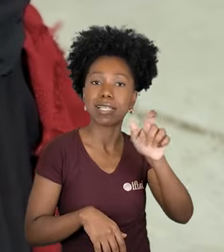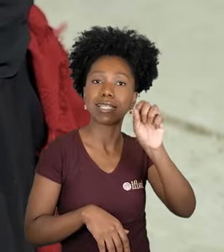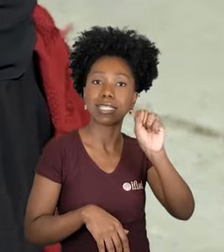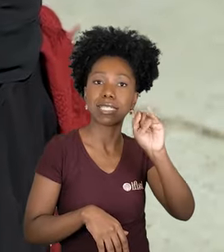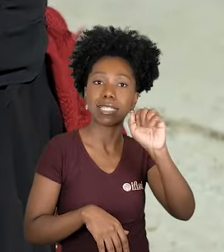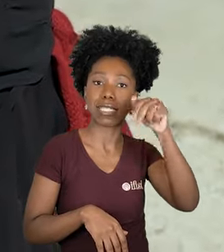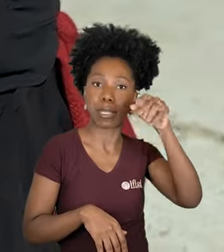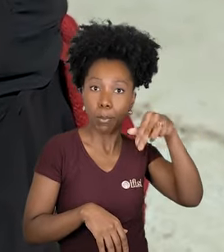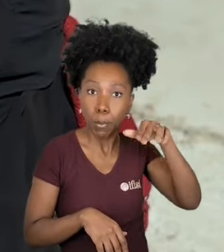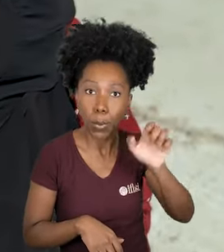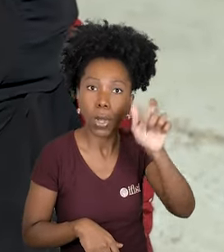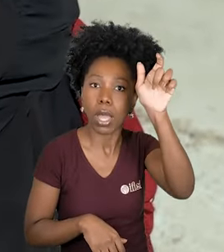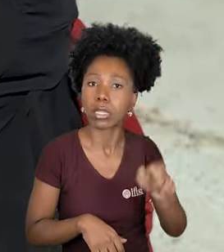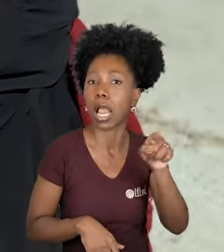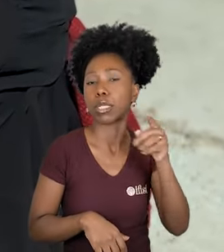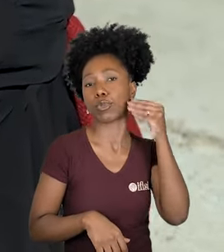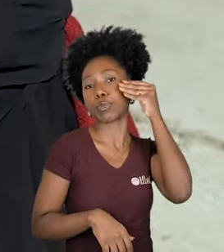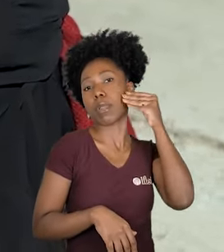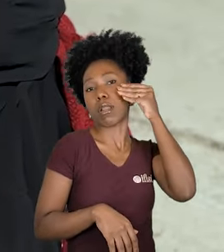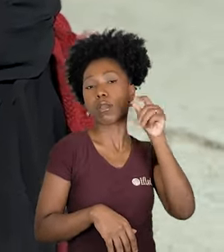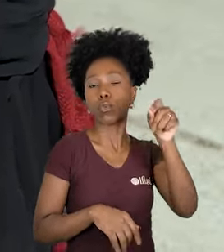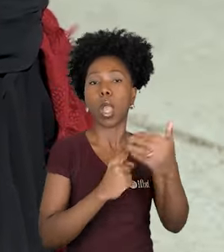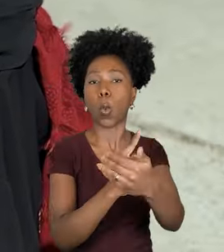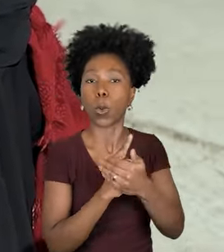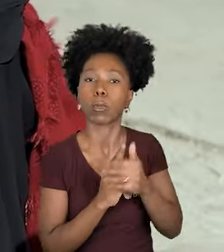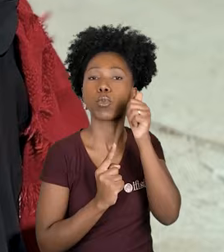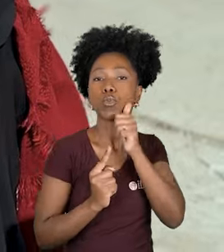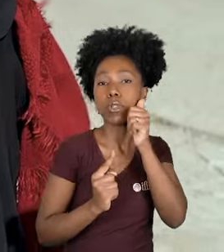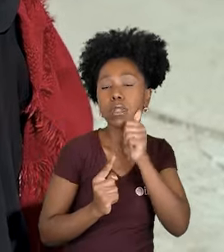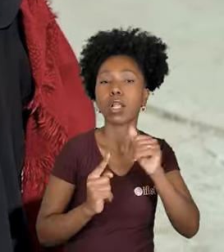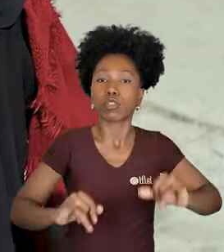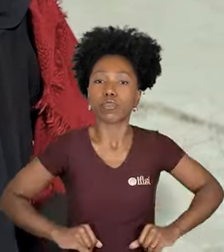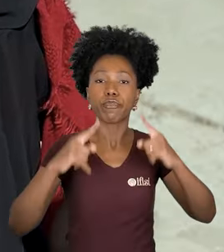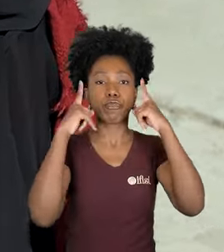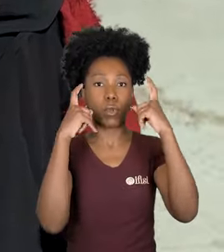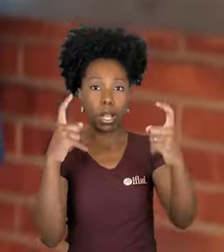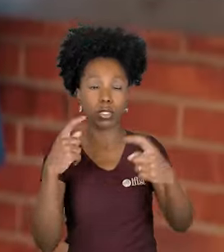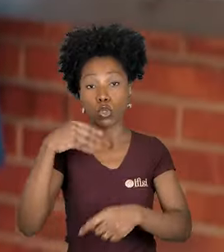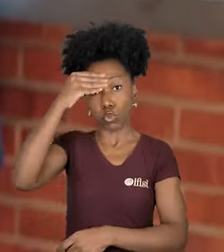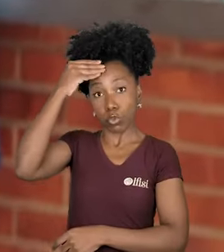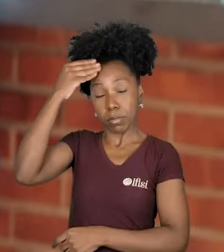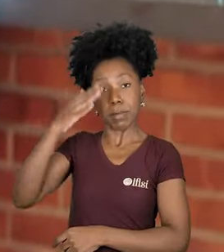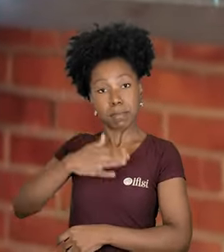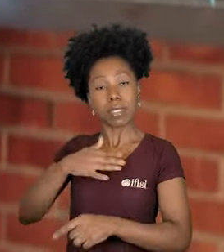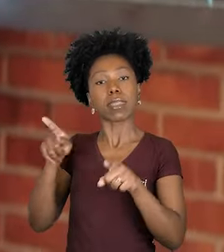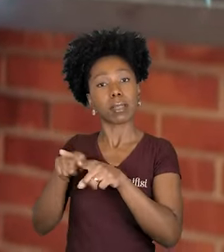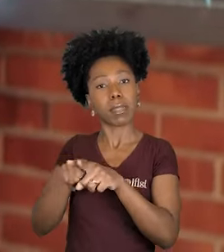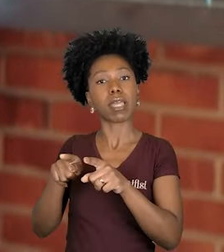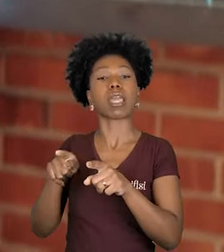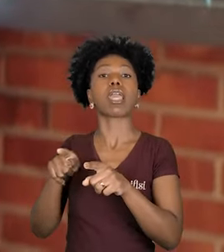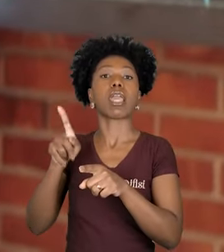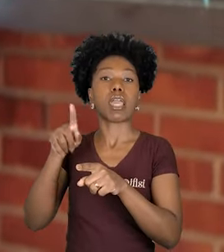né? A Simone é uma das maiores autoridades, né, em acolhimento a mulheres vítimas de situações de violência. Uma sobrinha minha que